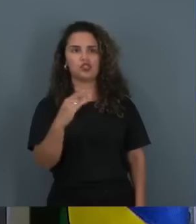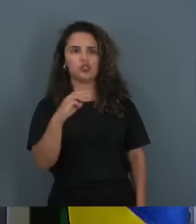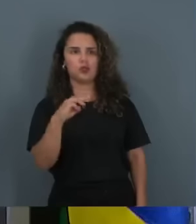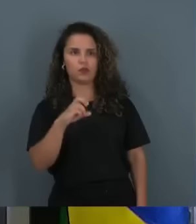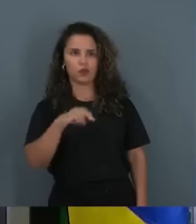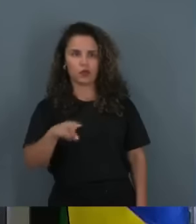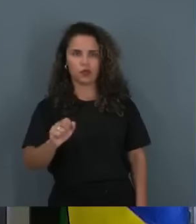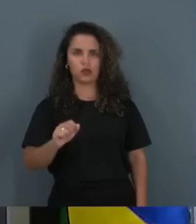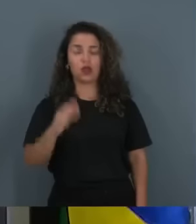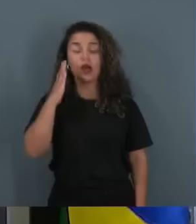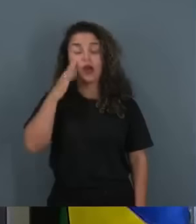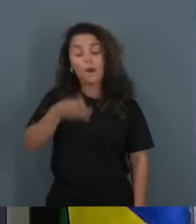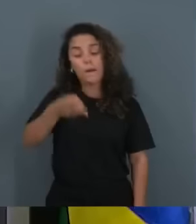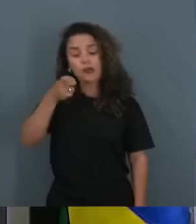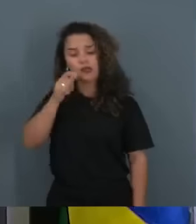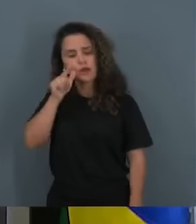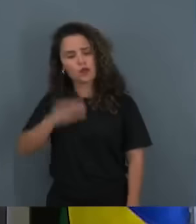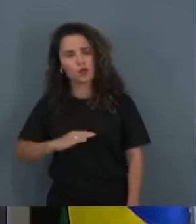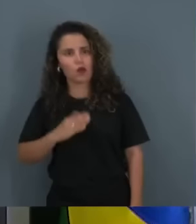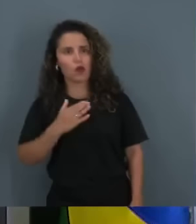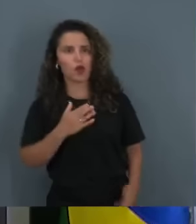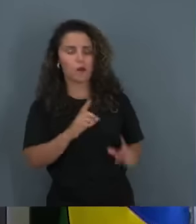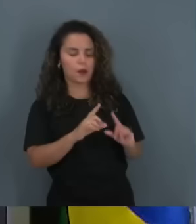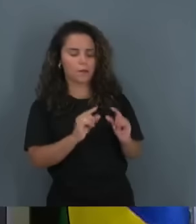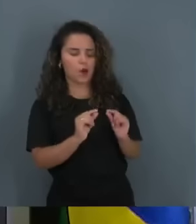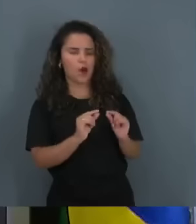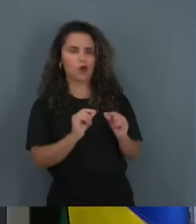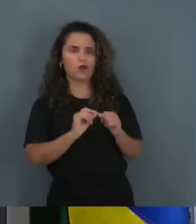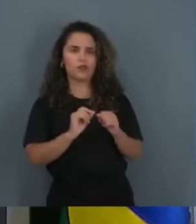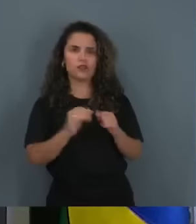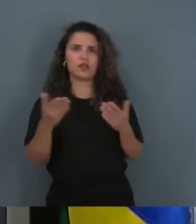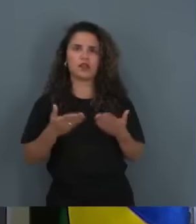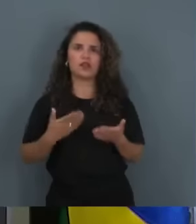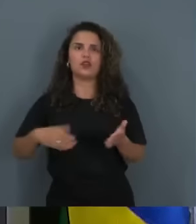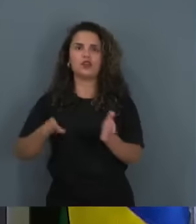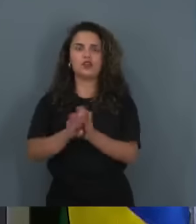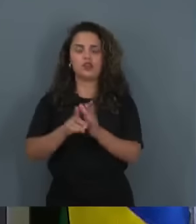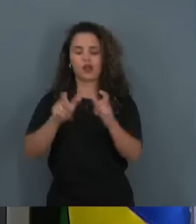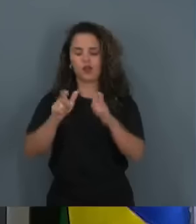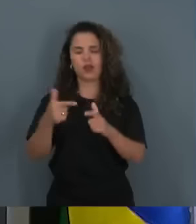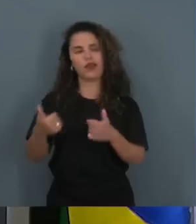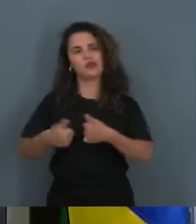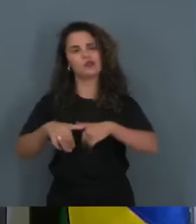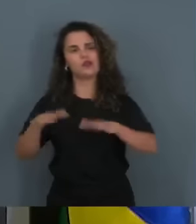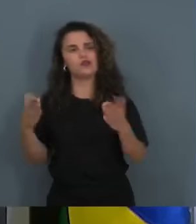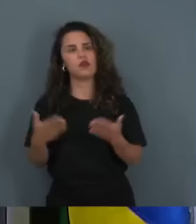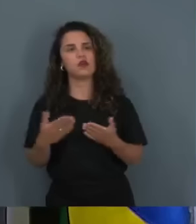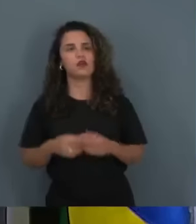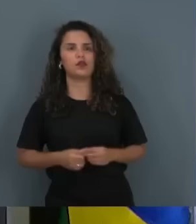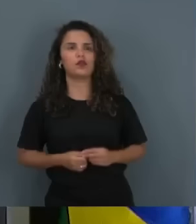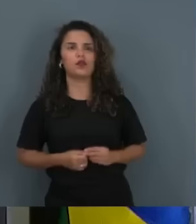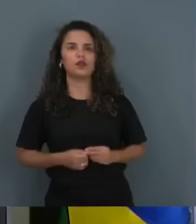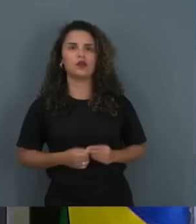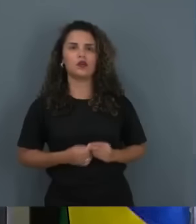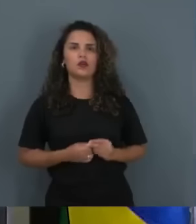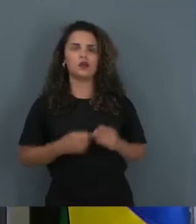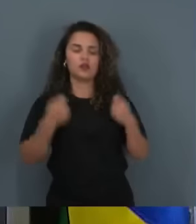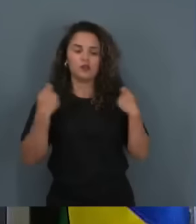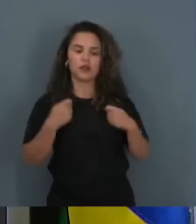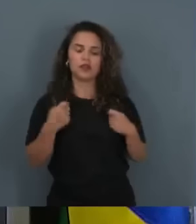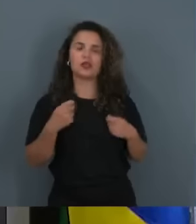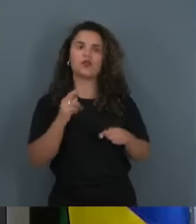são poucos aqui que fizeram isso, tanto é que nós chegamos onde nós chegamos. Então nós precisamos de